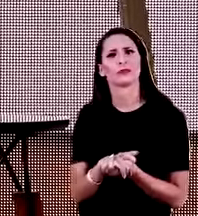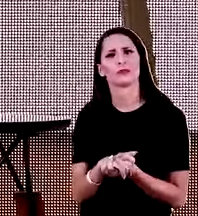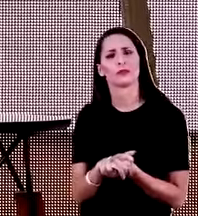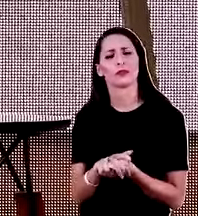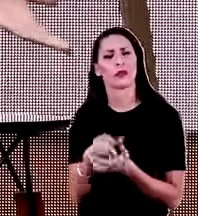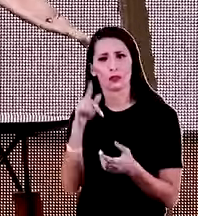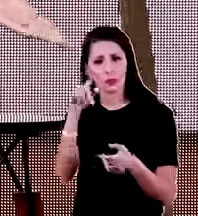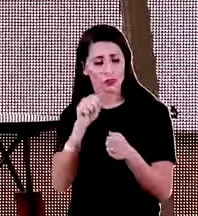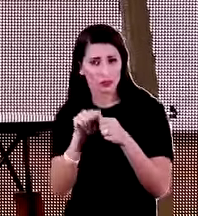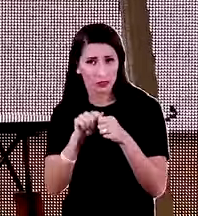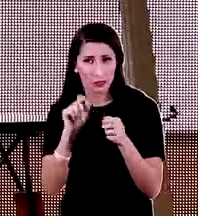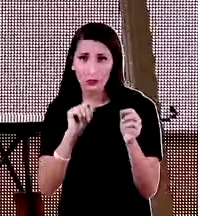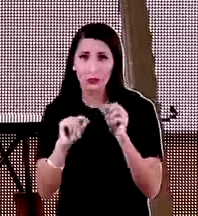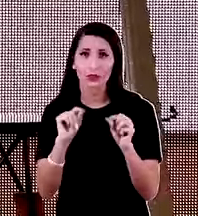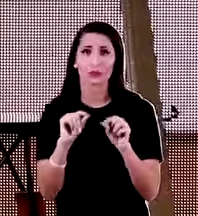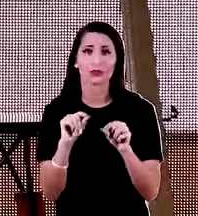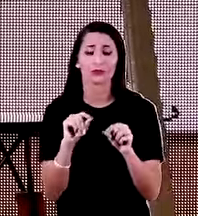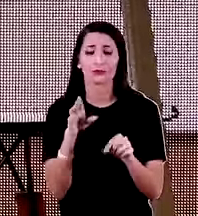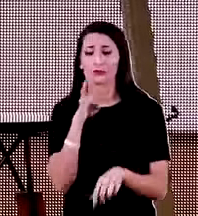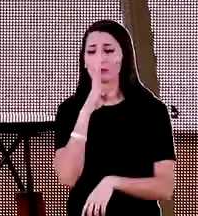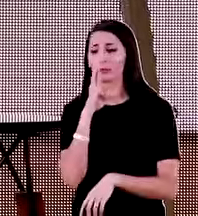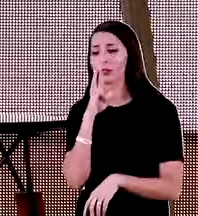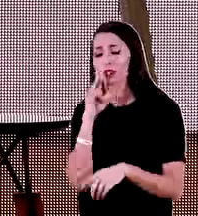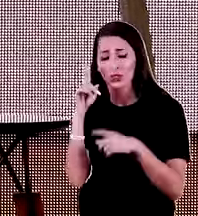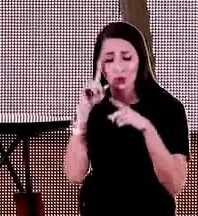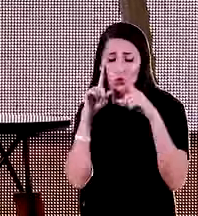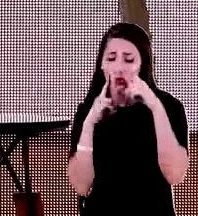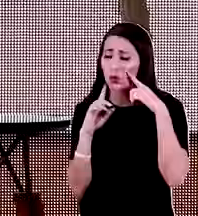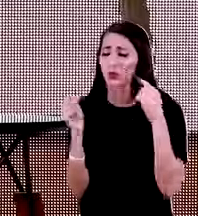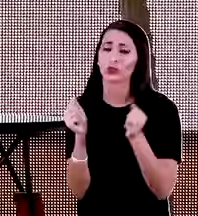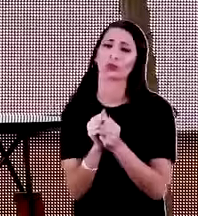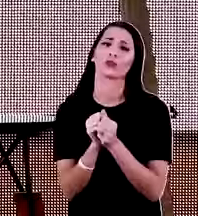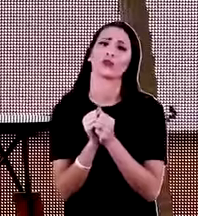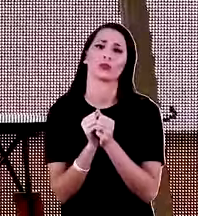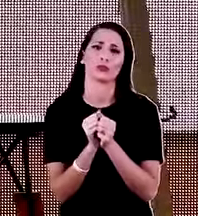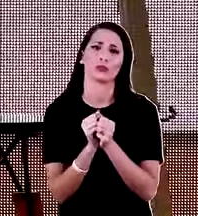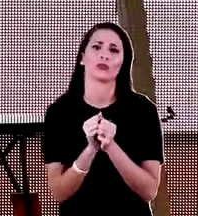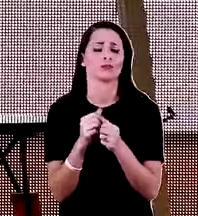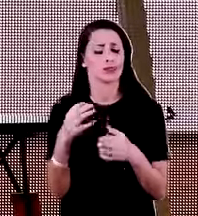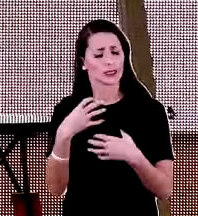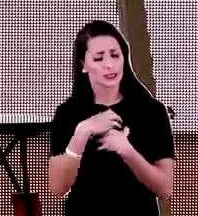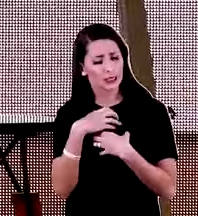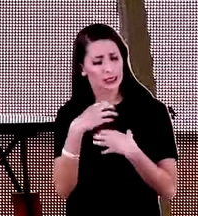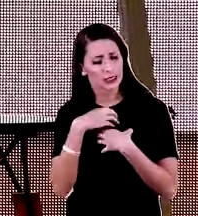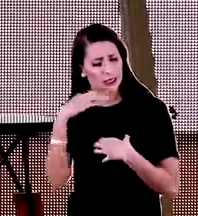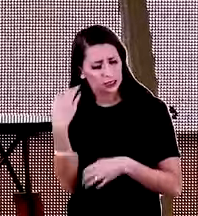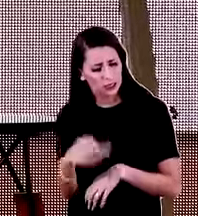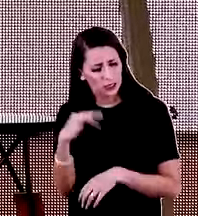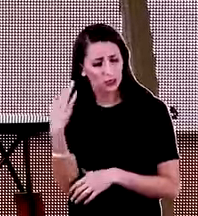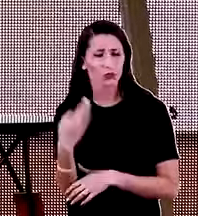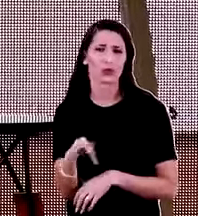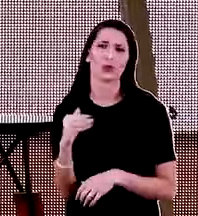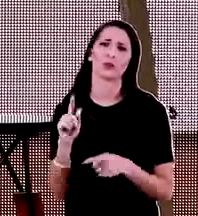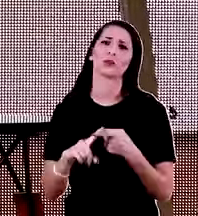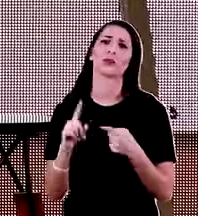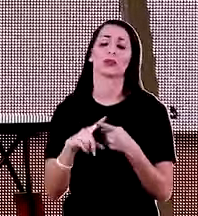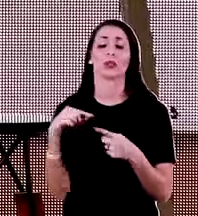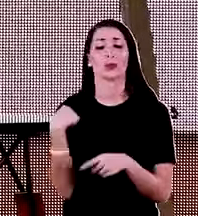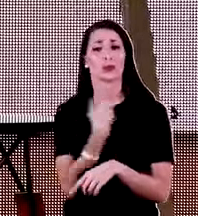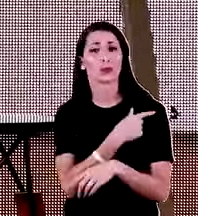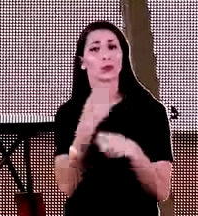situação como essa? Não fala. Chora com ela. Sente a dor. Porque, gente, nós precisamos aprender a